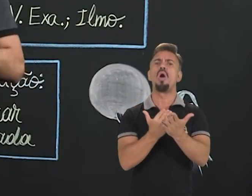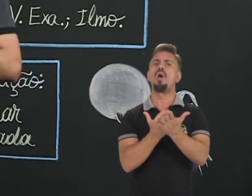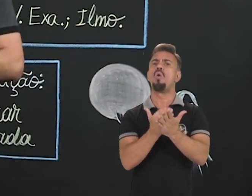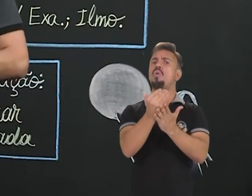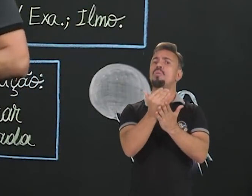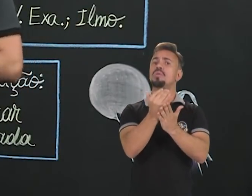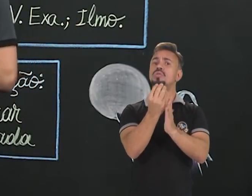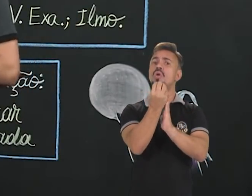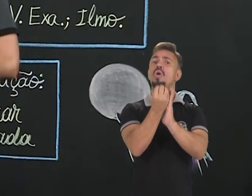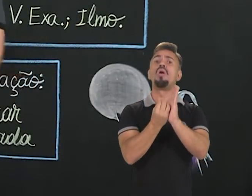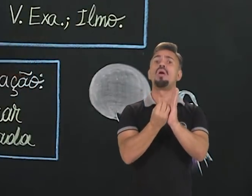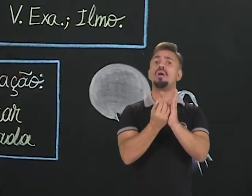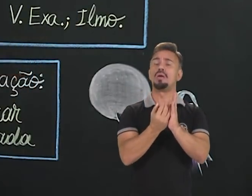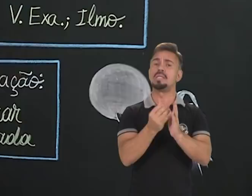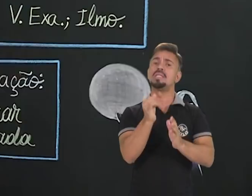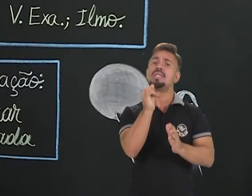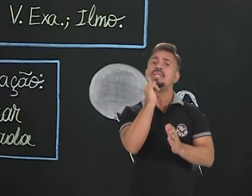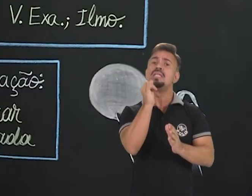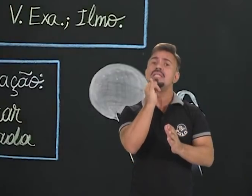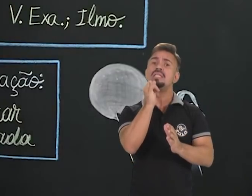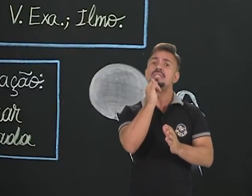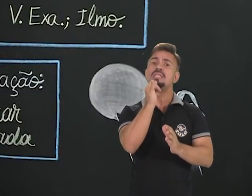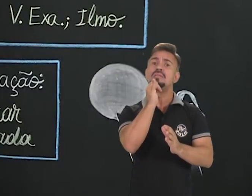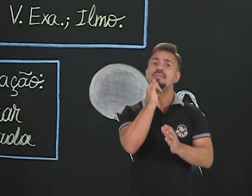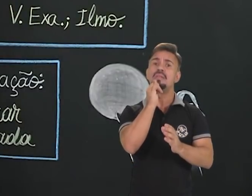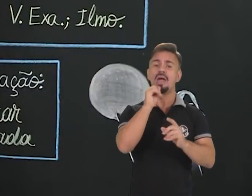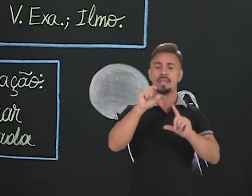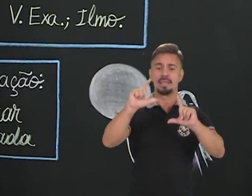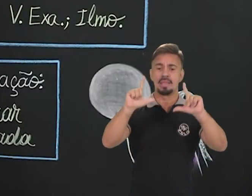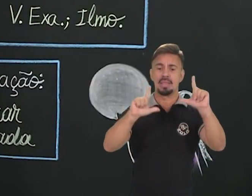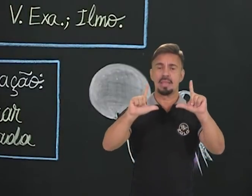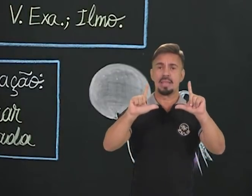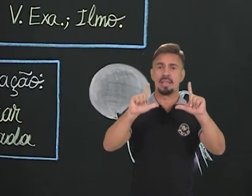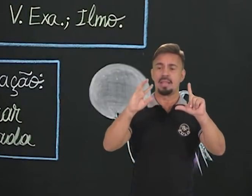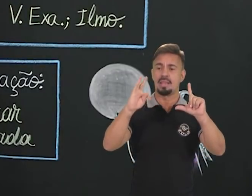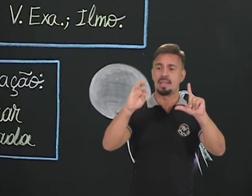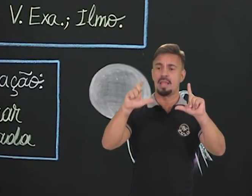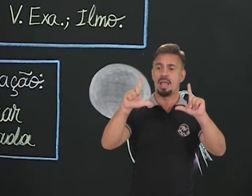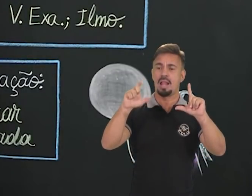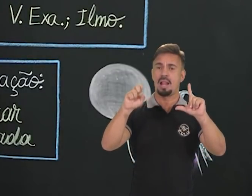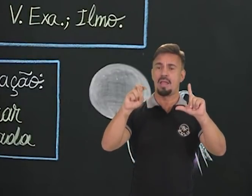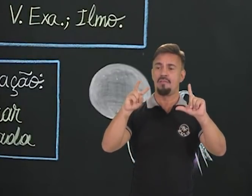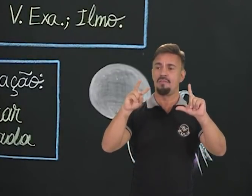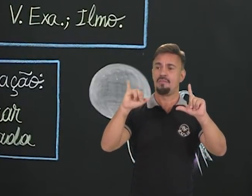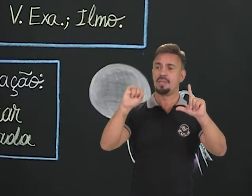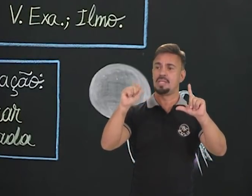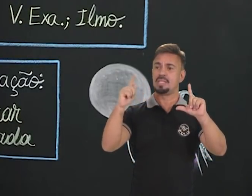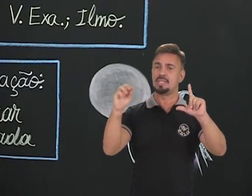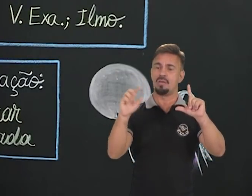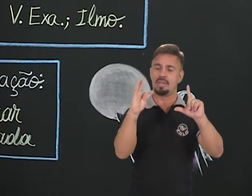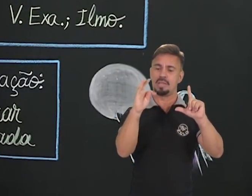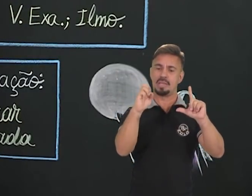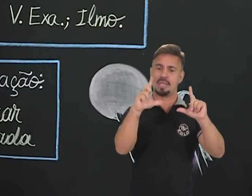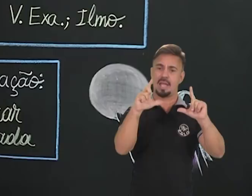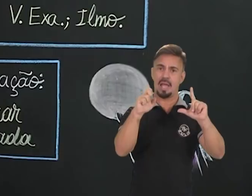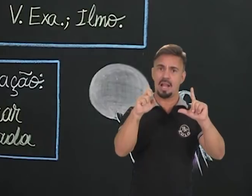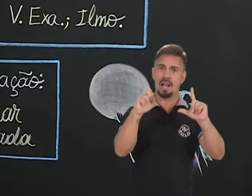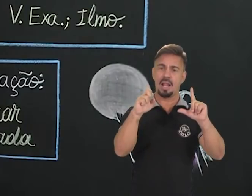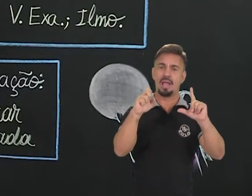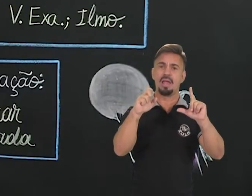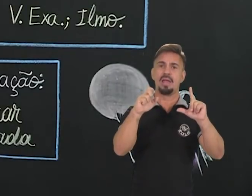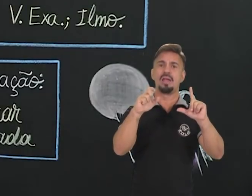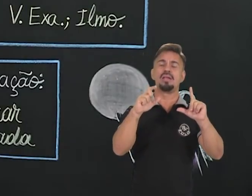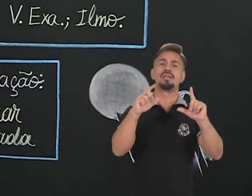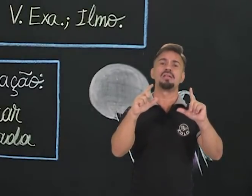são originárias. No caso, por exemplo, da palavra televisão, que eu tenho a palavra tele, que é grego, e a palavra visão, que é